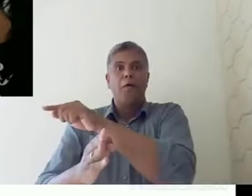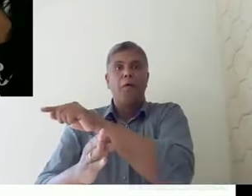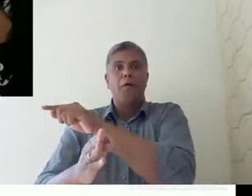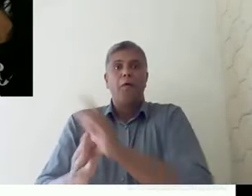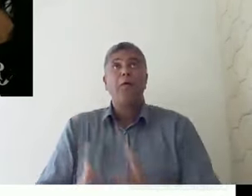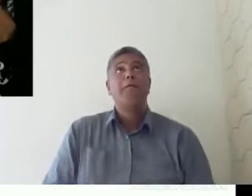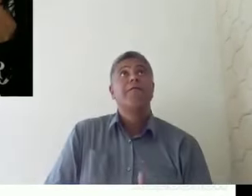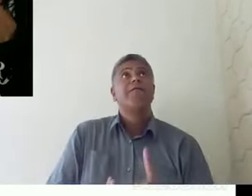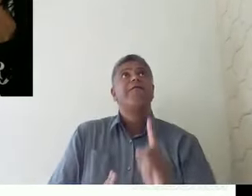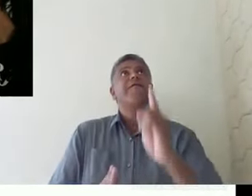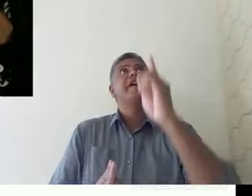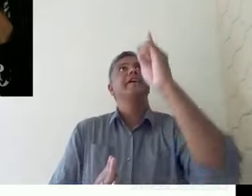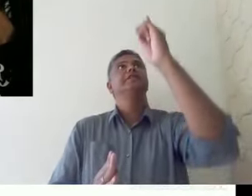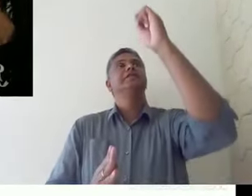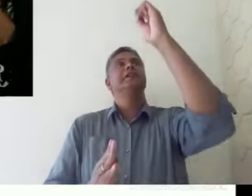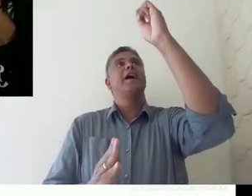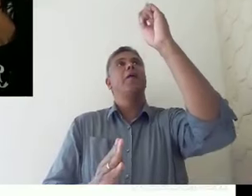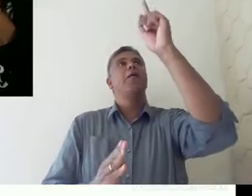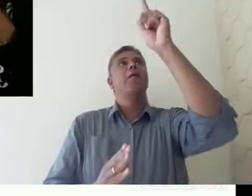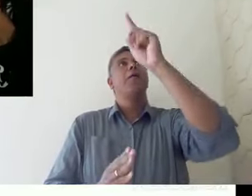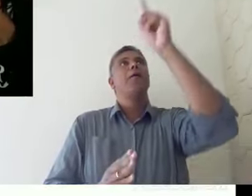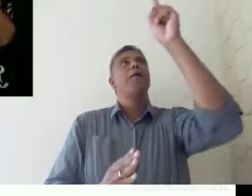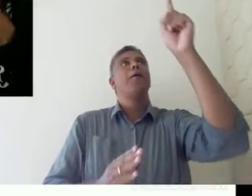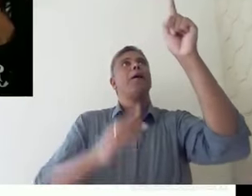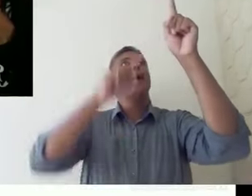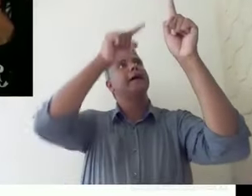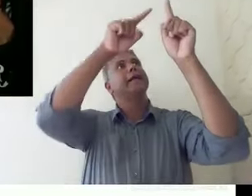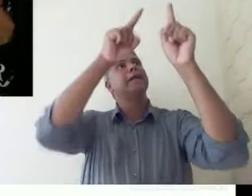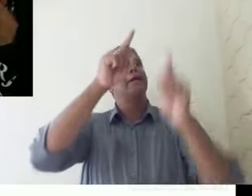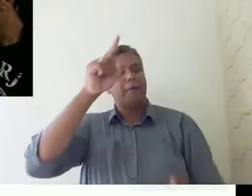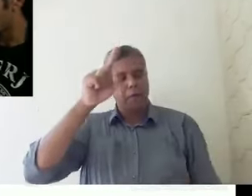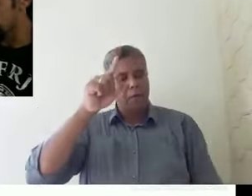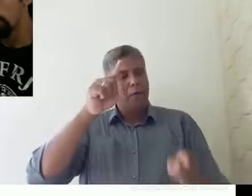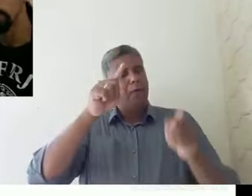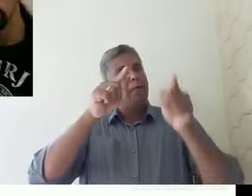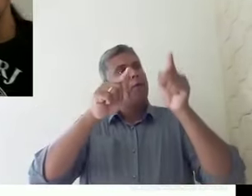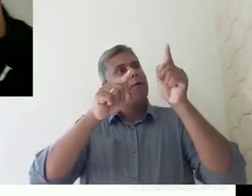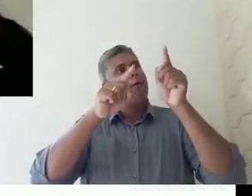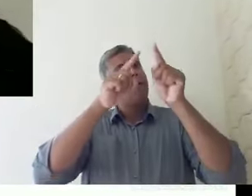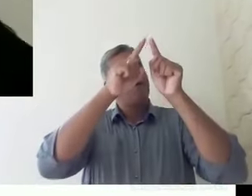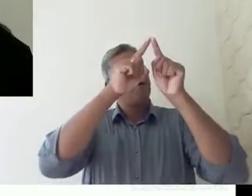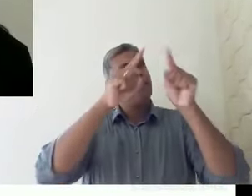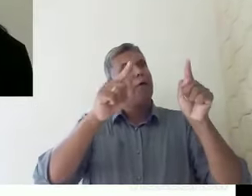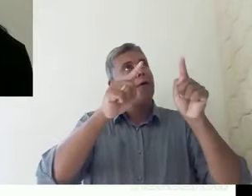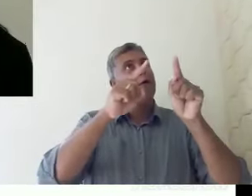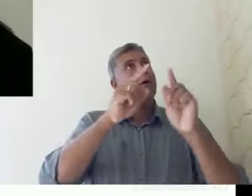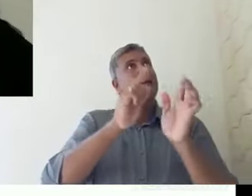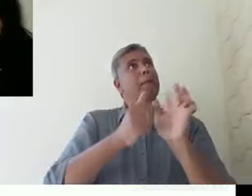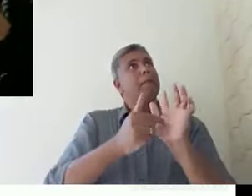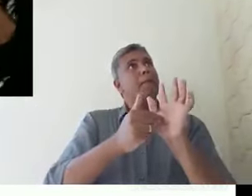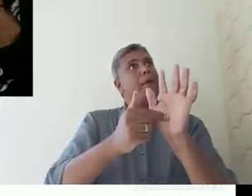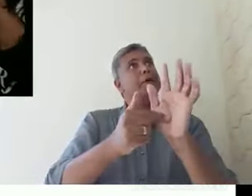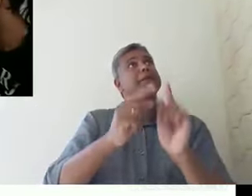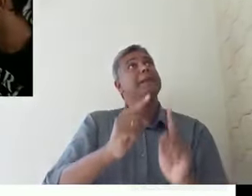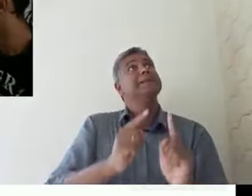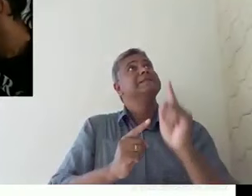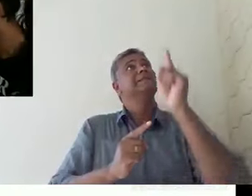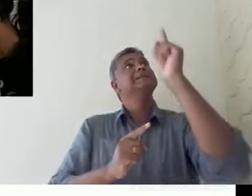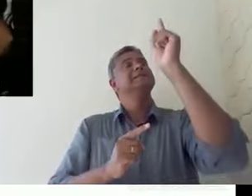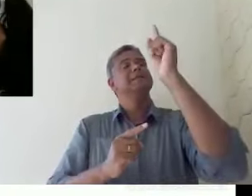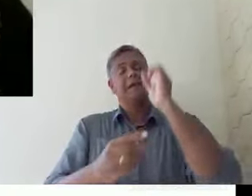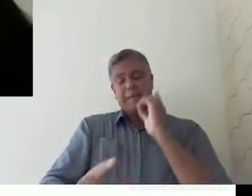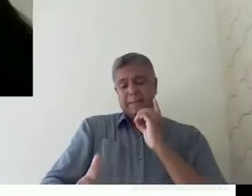vertical. E o sentido? É para onde a ponta da flecha aponta, então para